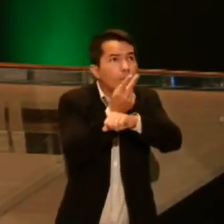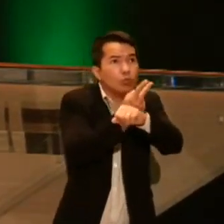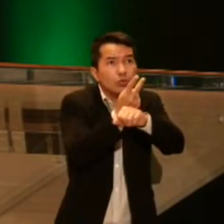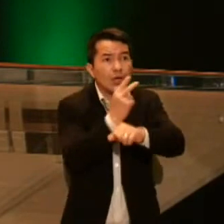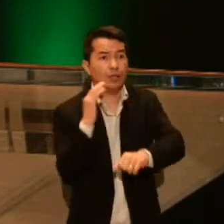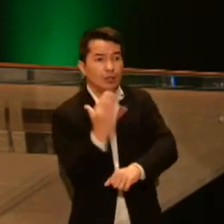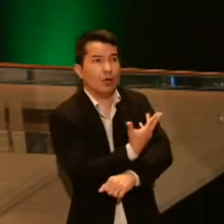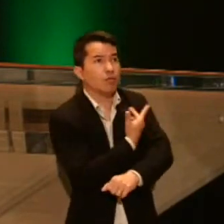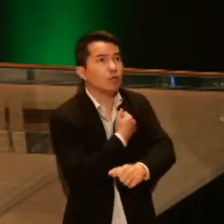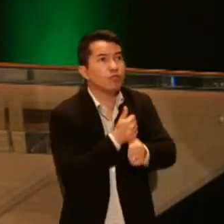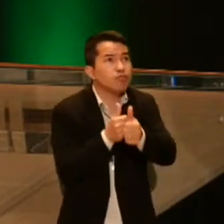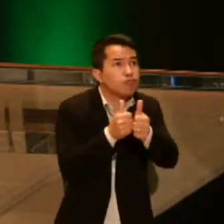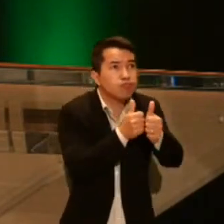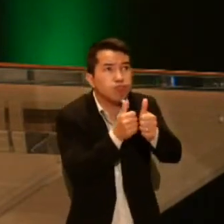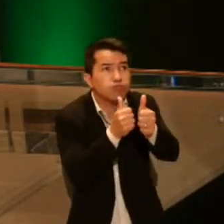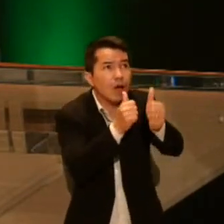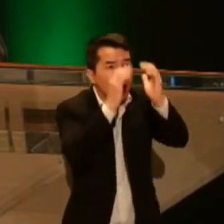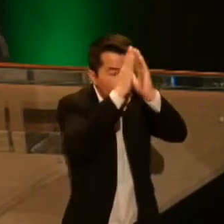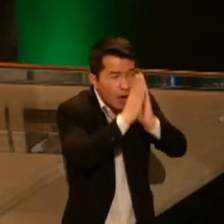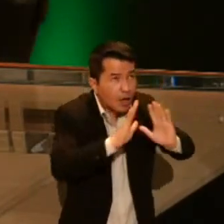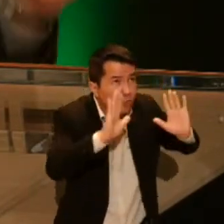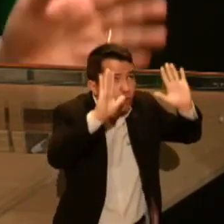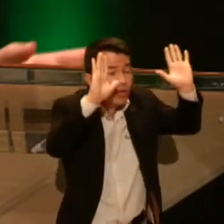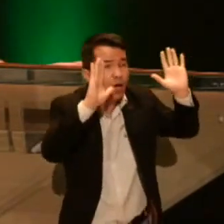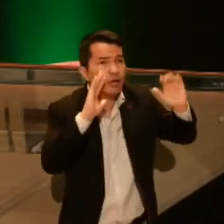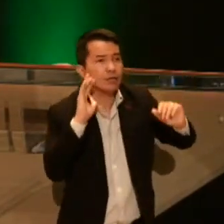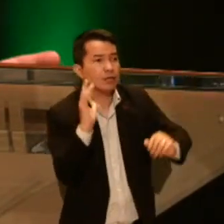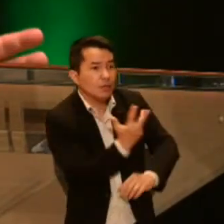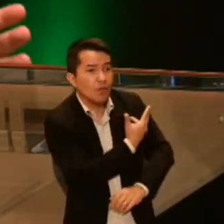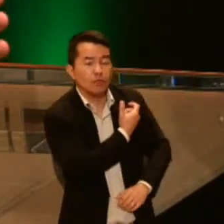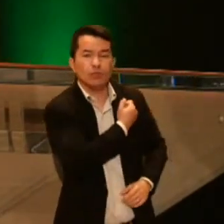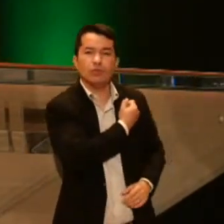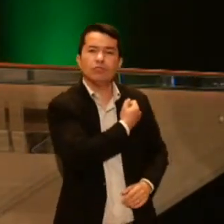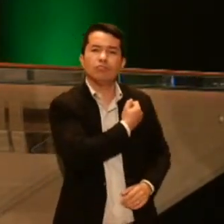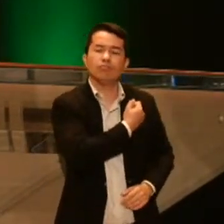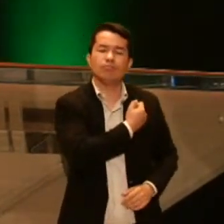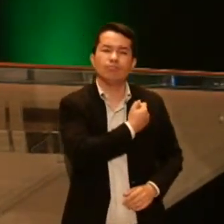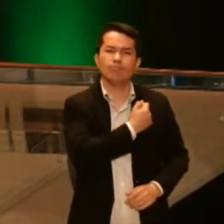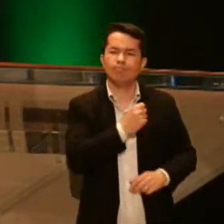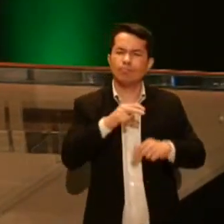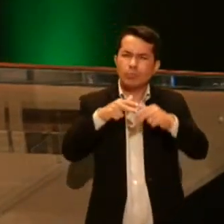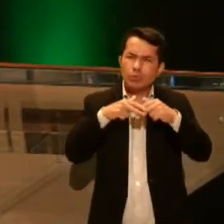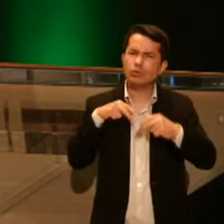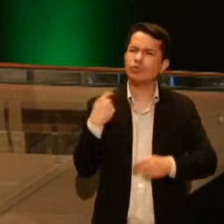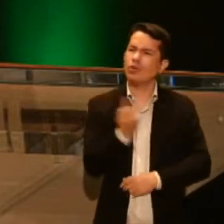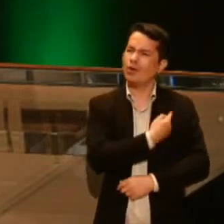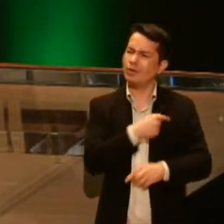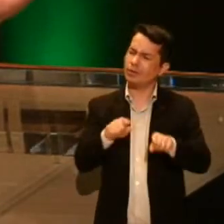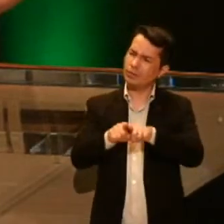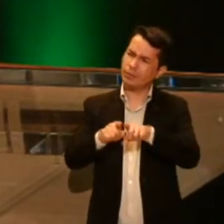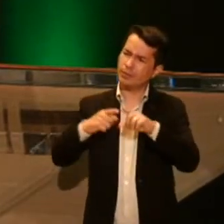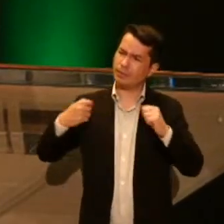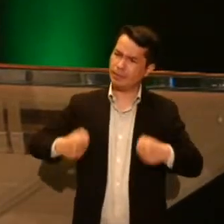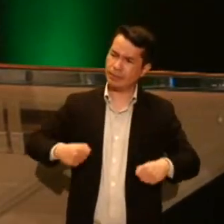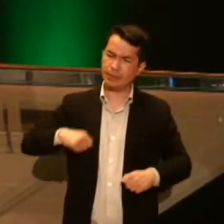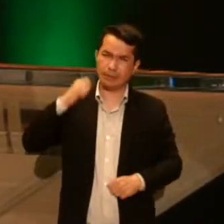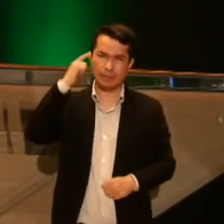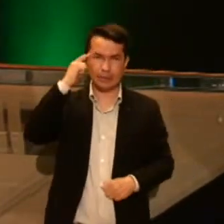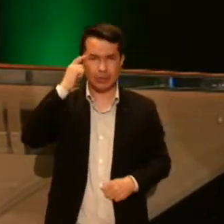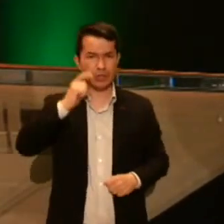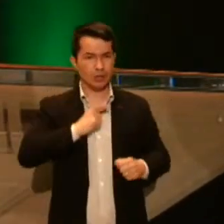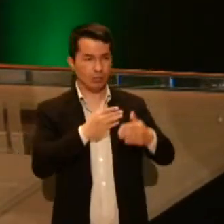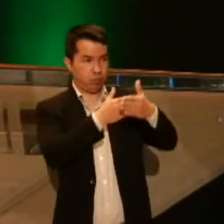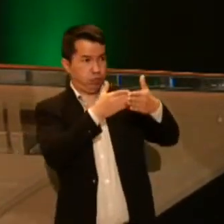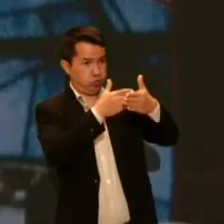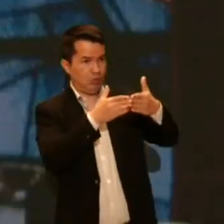isso, todos os grandes obstáculos nada significaram diante